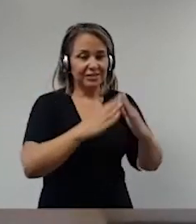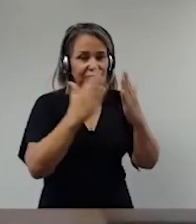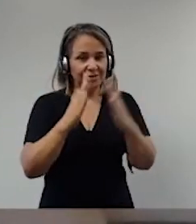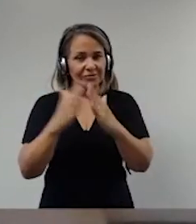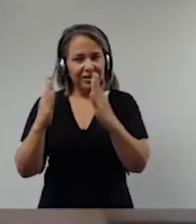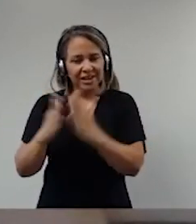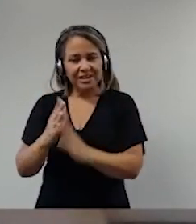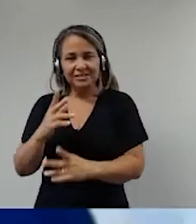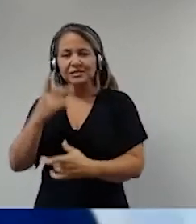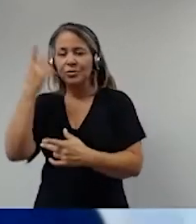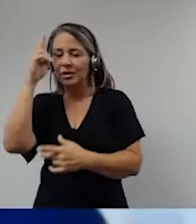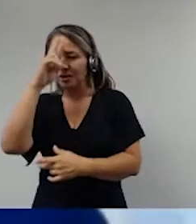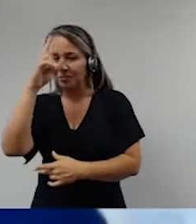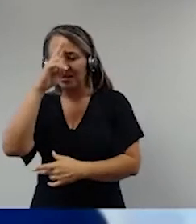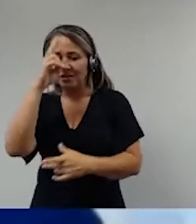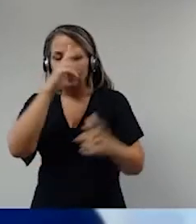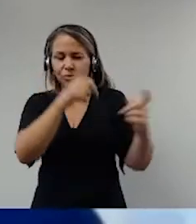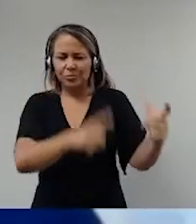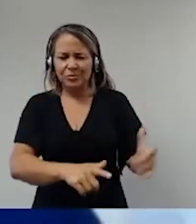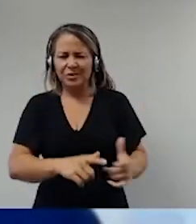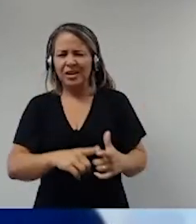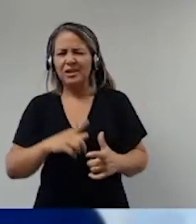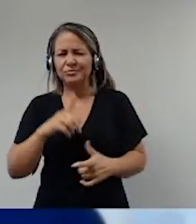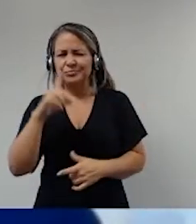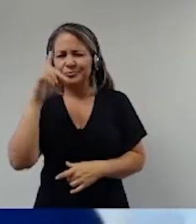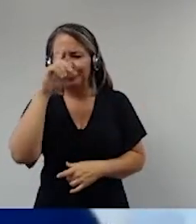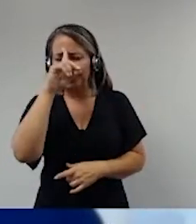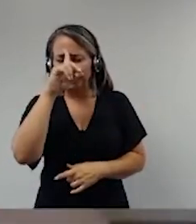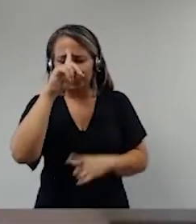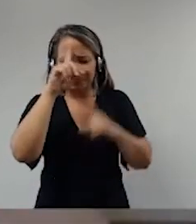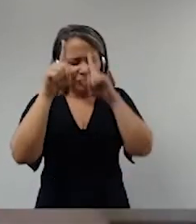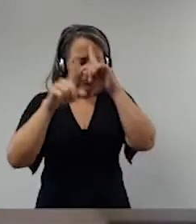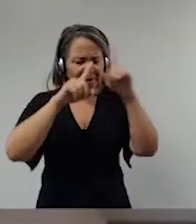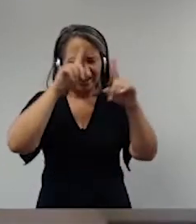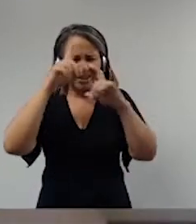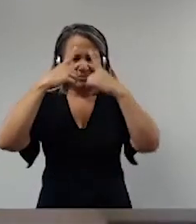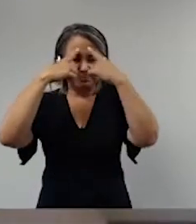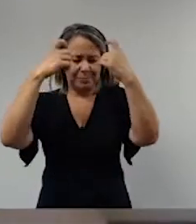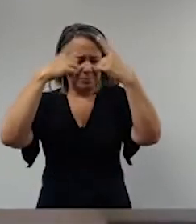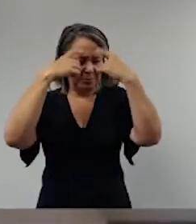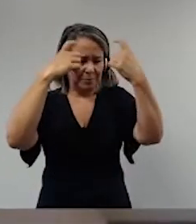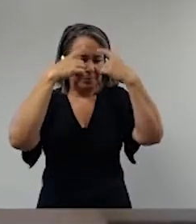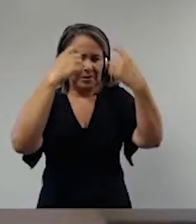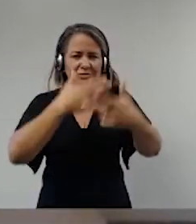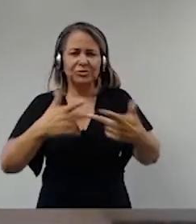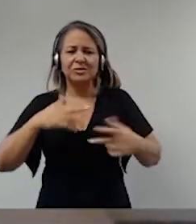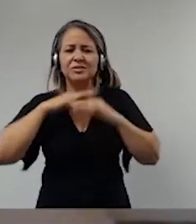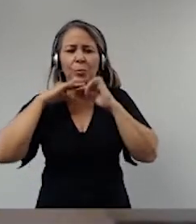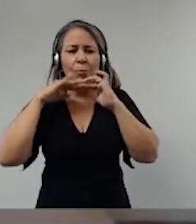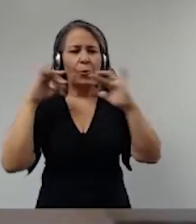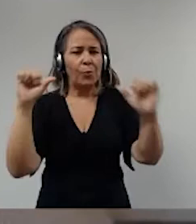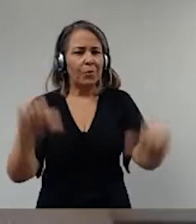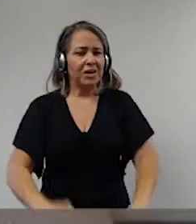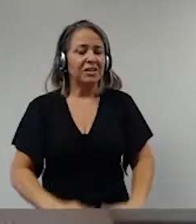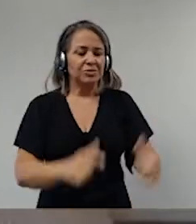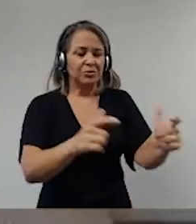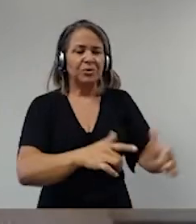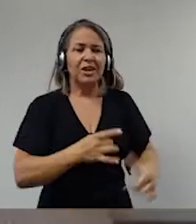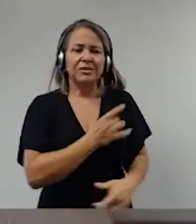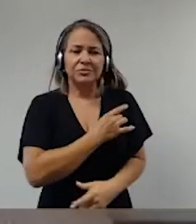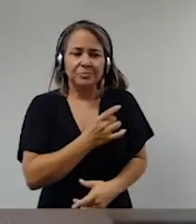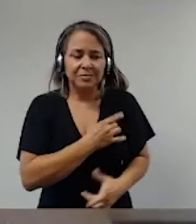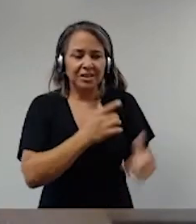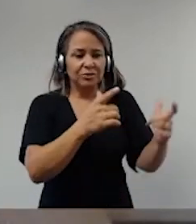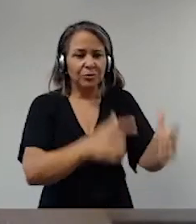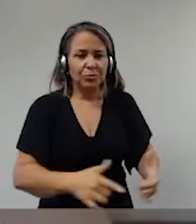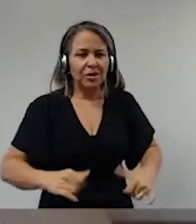quando citados, como lugares de tragédia, como lugares de violência, como lugares de coisas ruins, como espaço de medo e como espaço